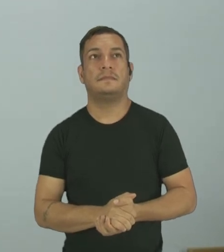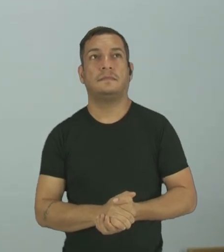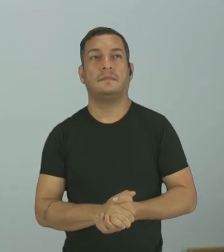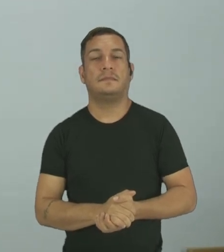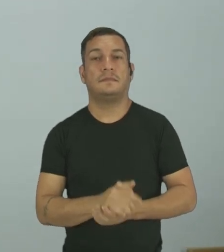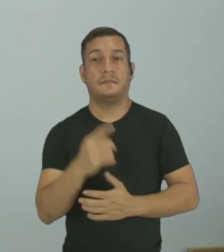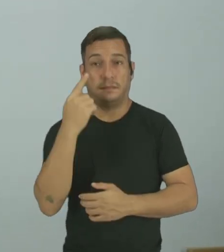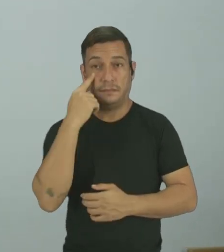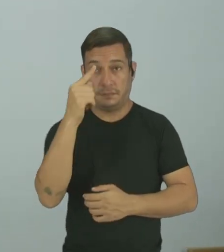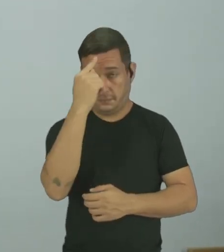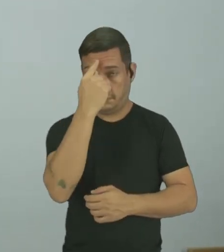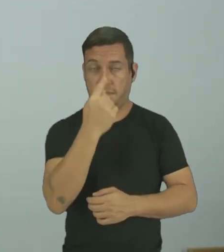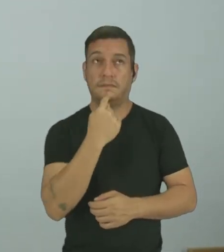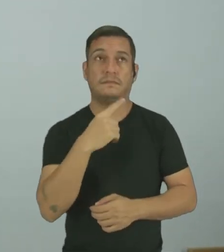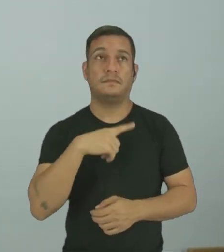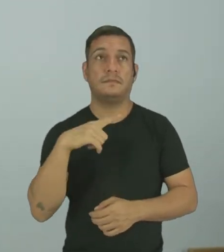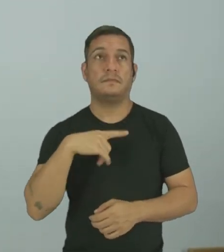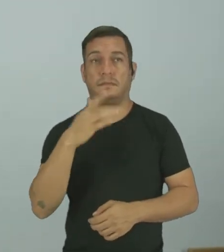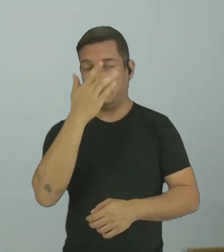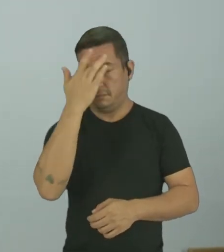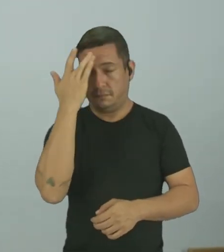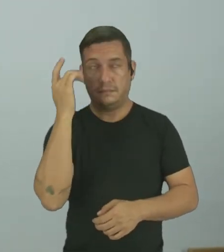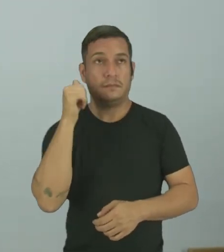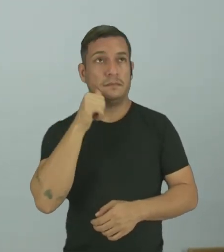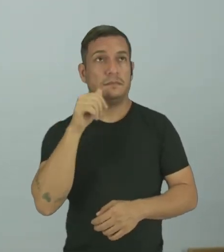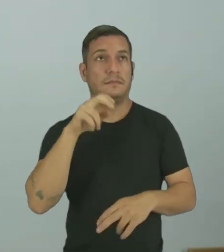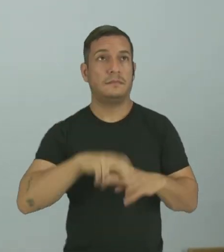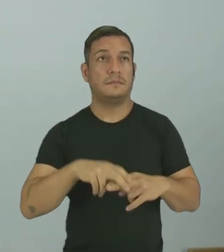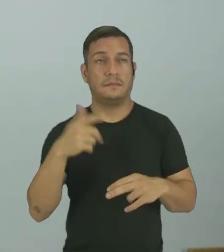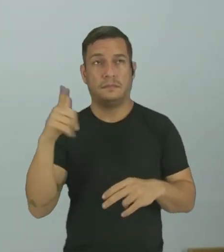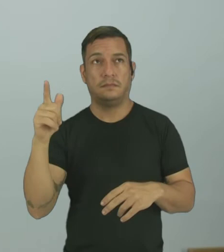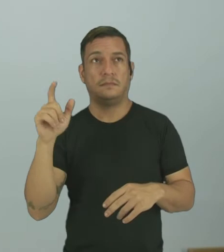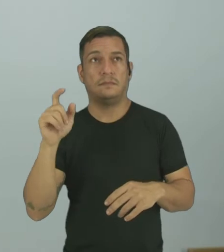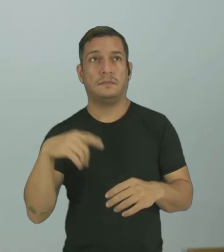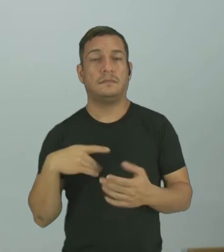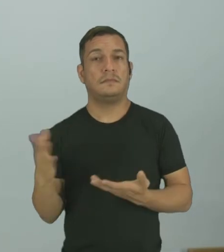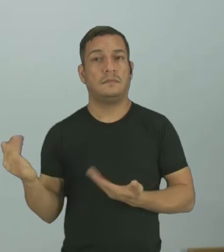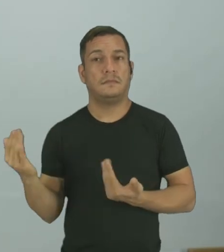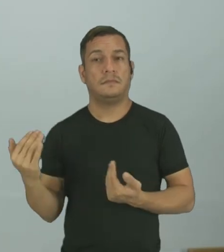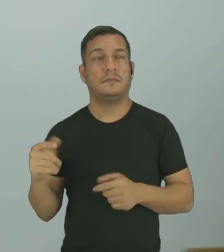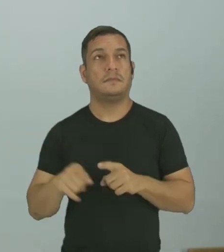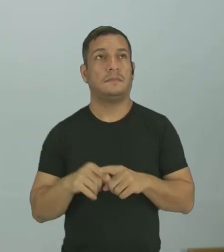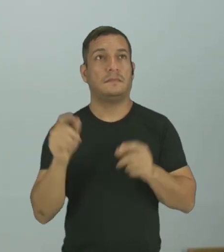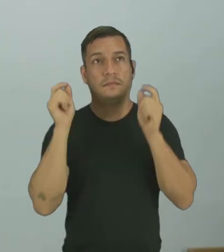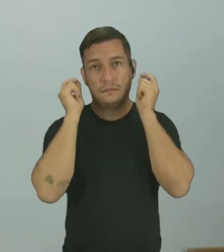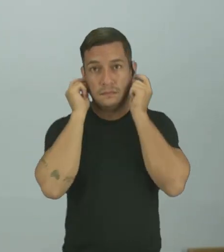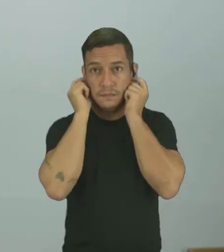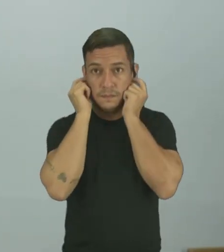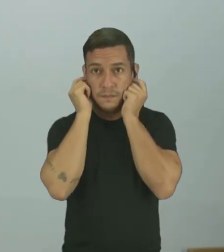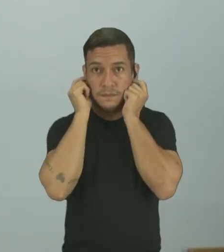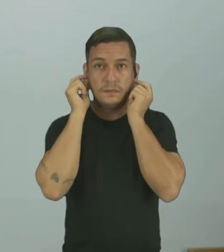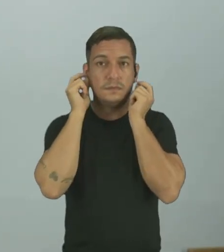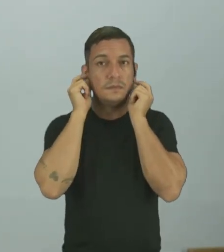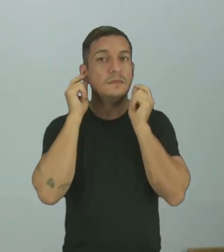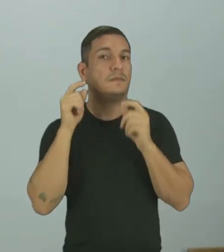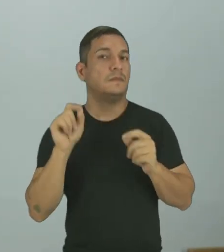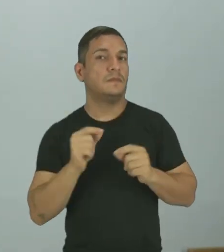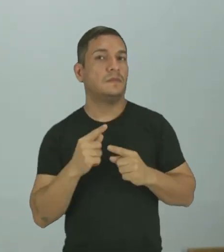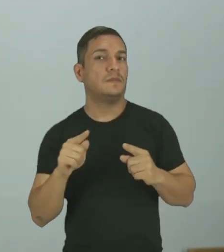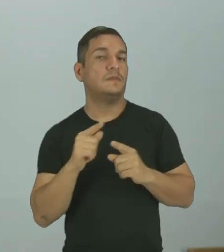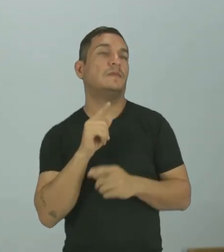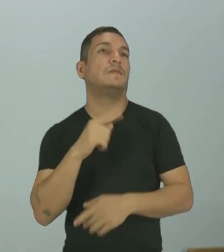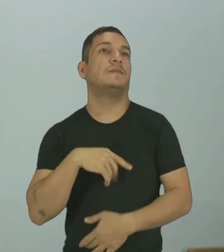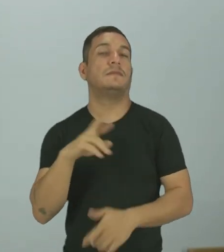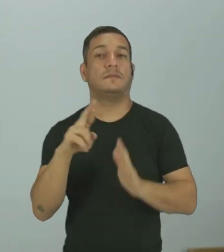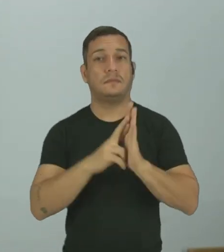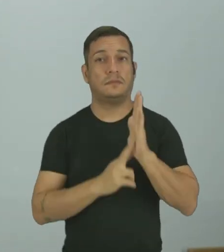Olha esta imagem. Tem uma senhora sentada e uma outra mais jovem com fone de ouvido. Essa é uma regrinha muito